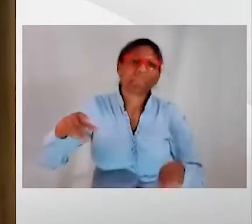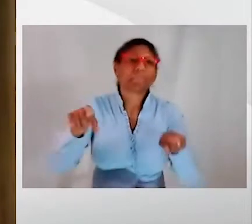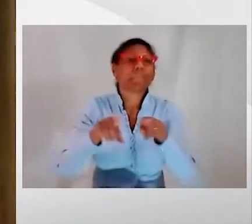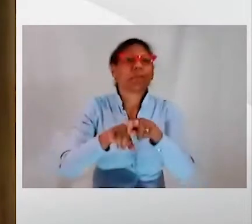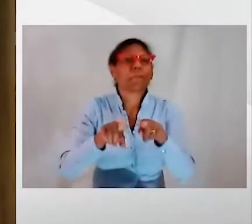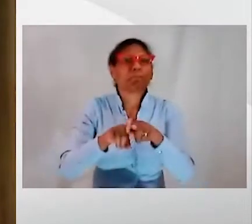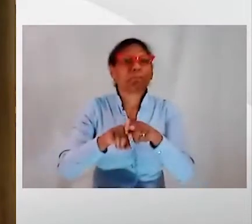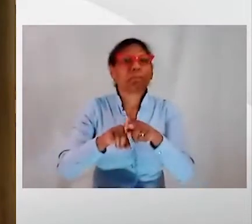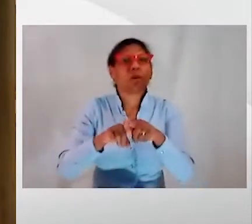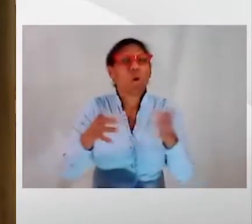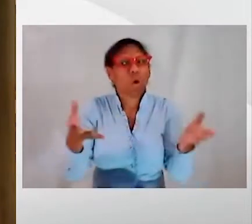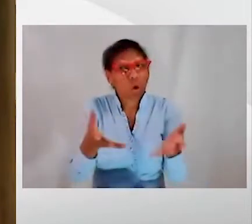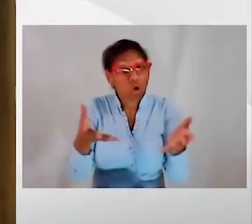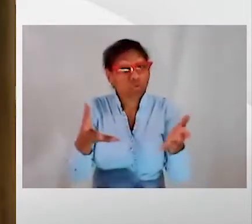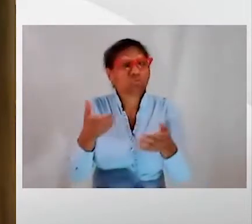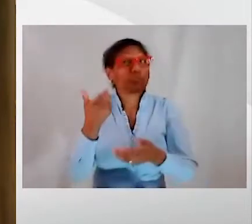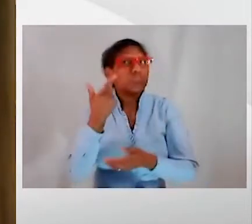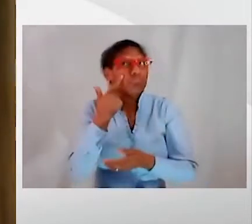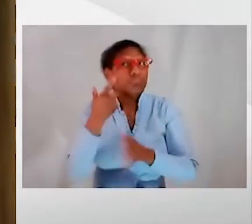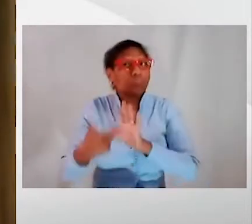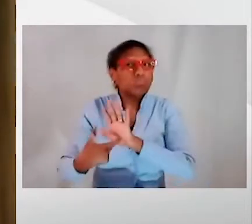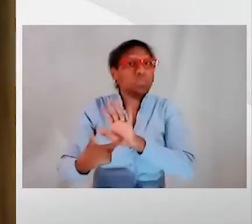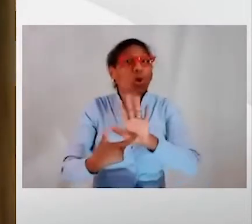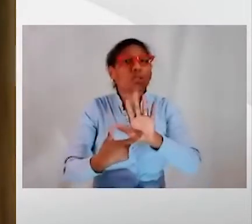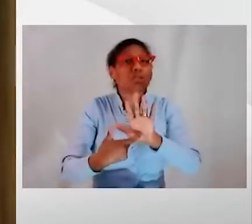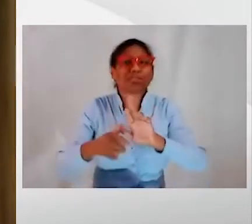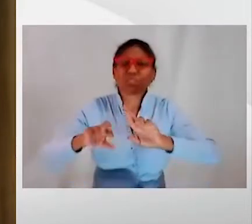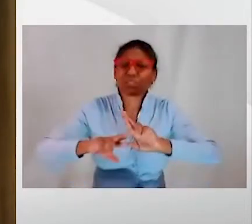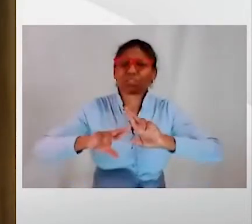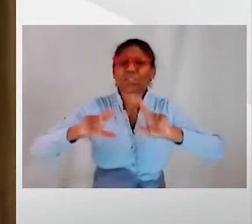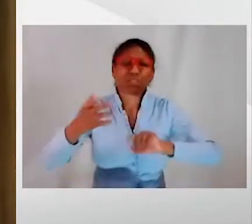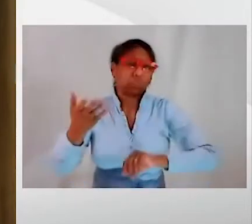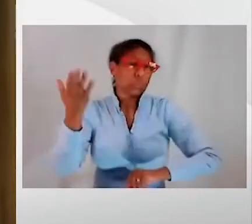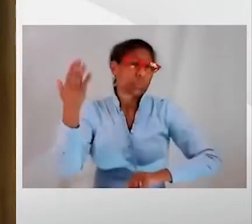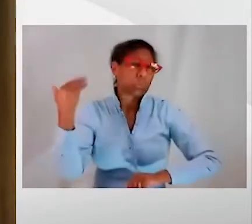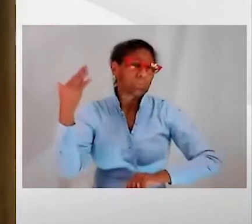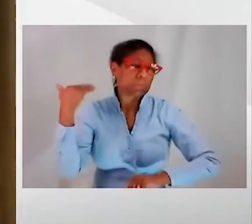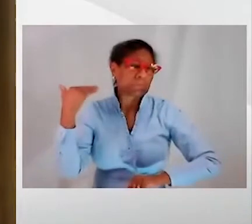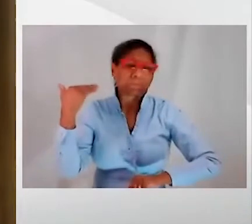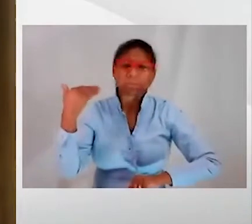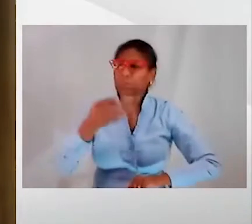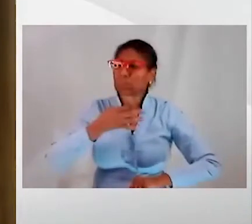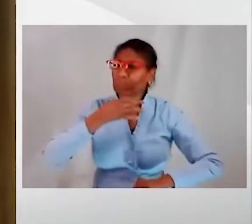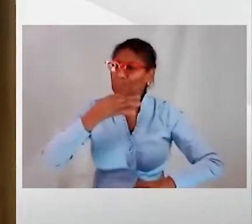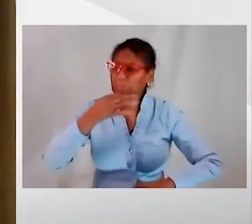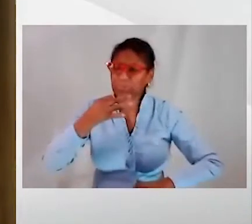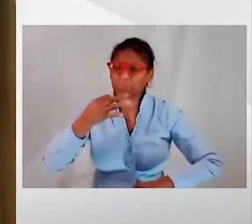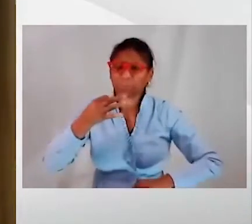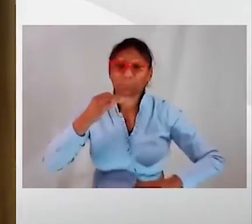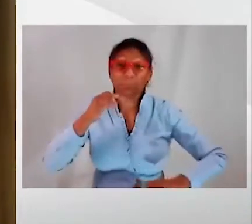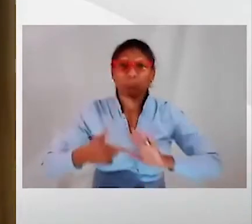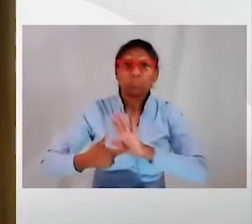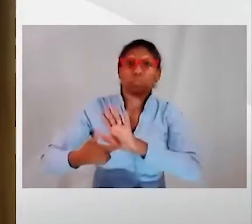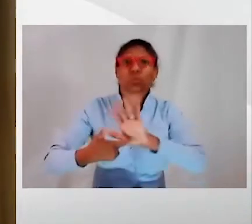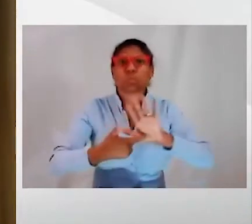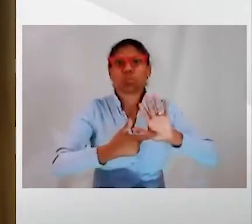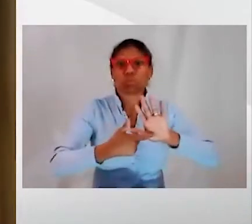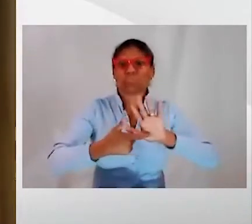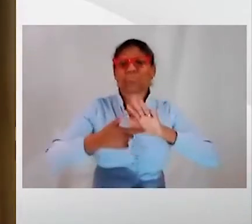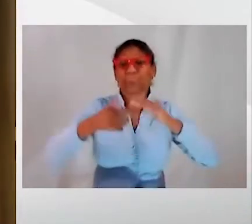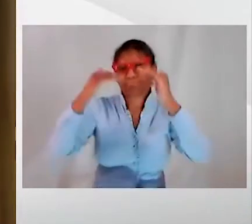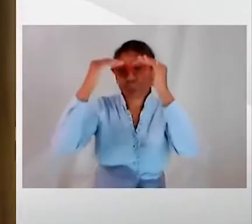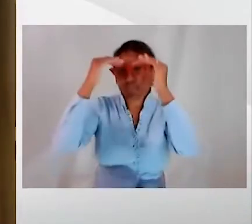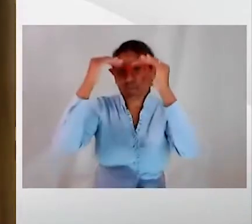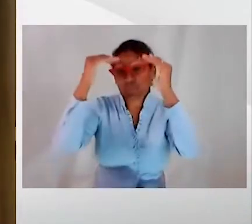bem-vinda tendência civilizatória que, contrapondo-se a algumas ondas barbáricas da atualidade, exige respeito